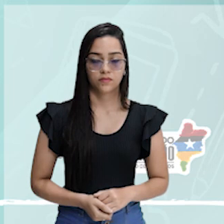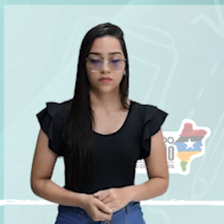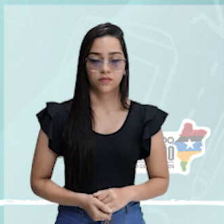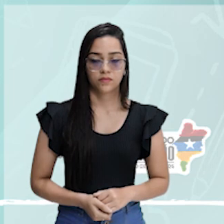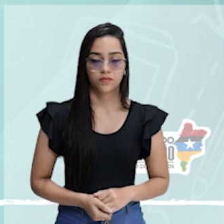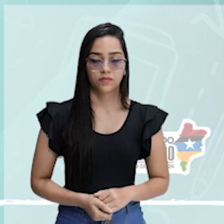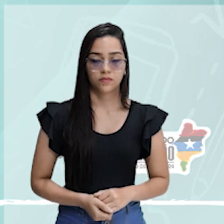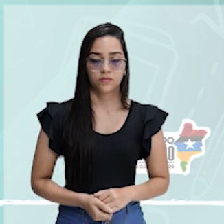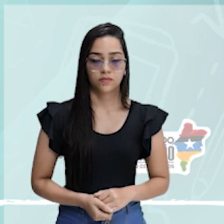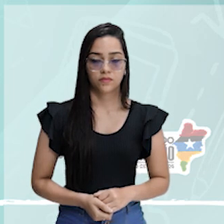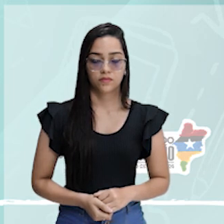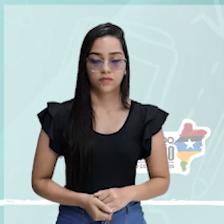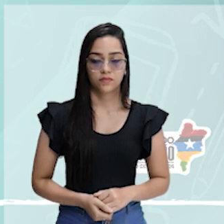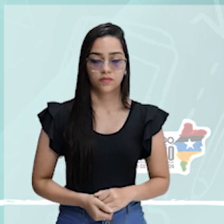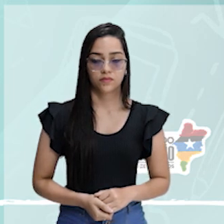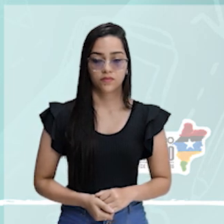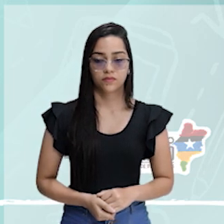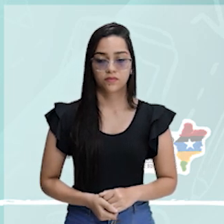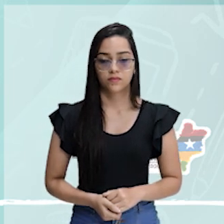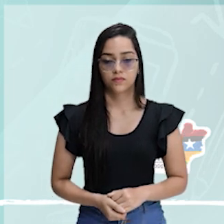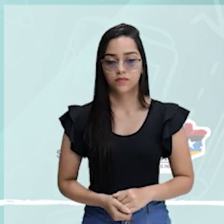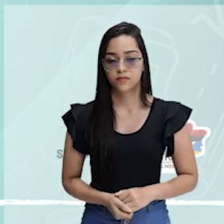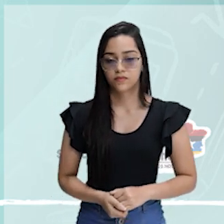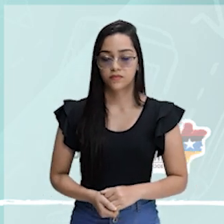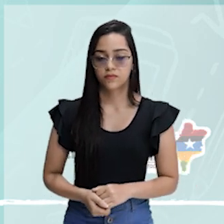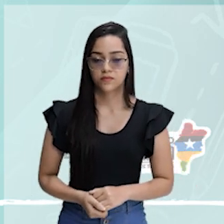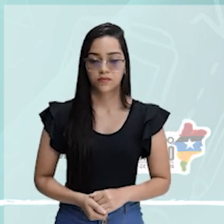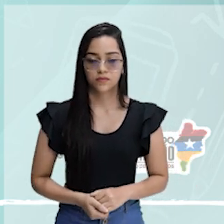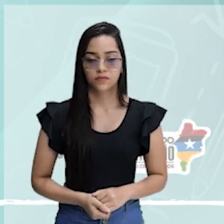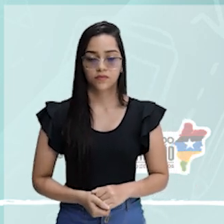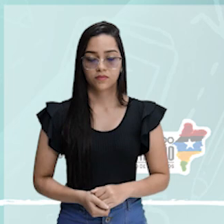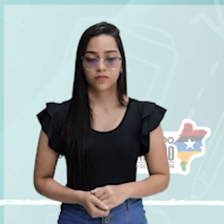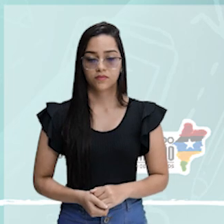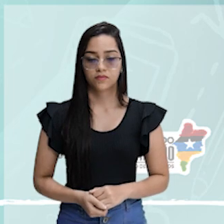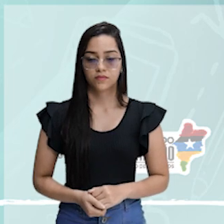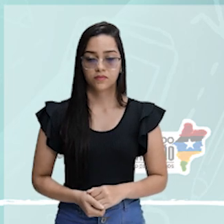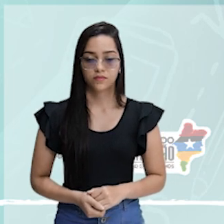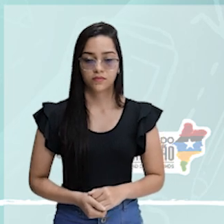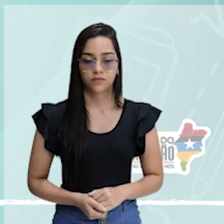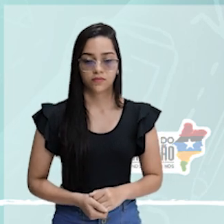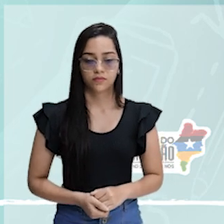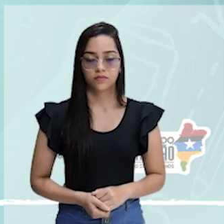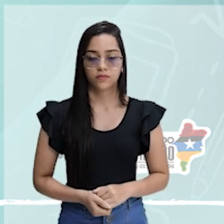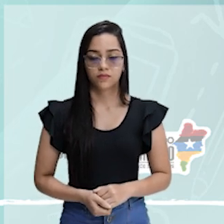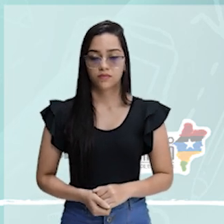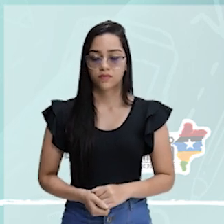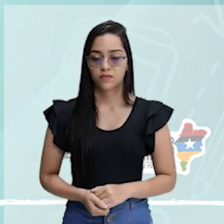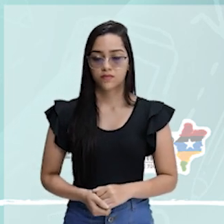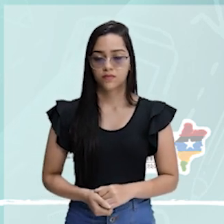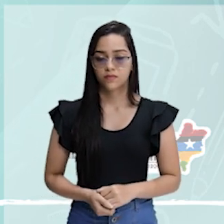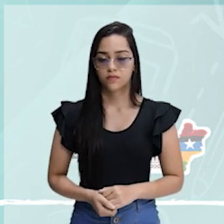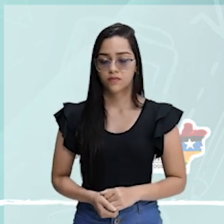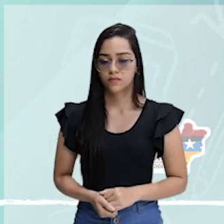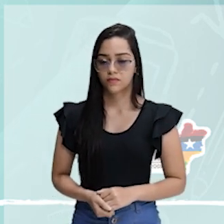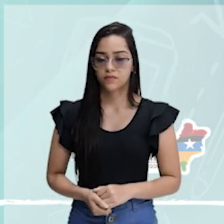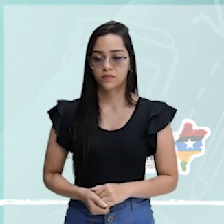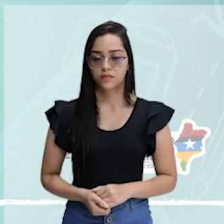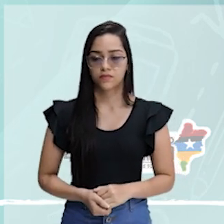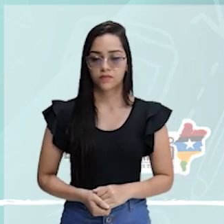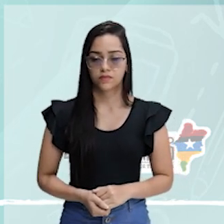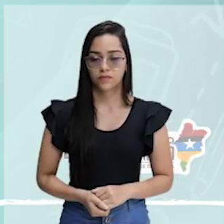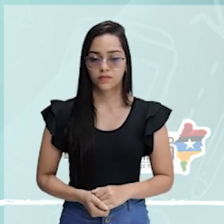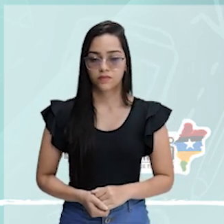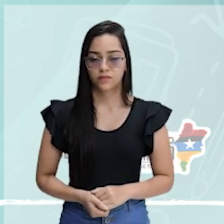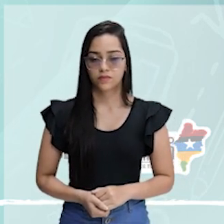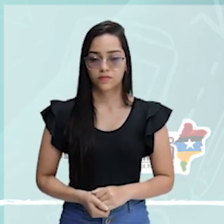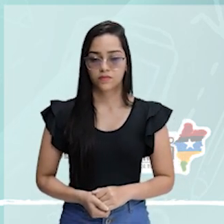2000 V, onde V é a velocidade. A equação horária do espaço do movimento é S igual a